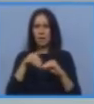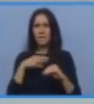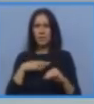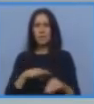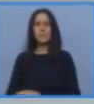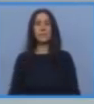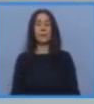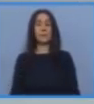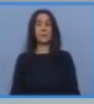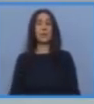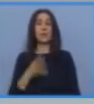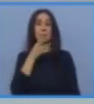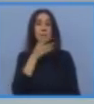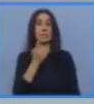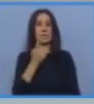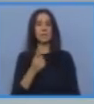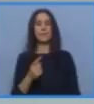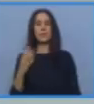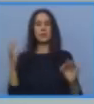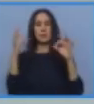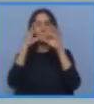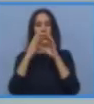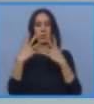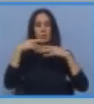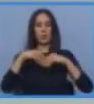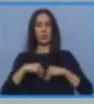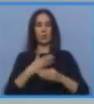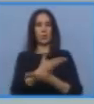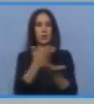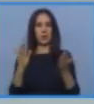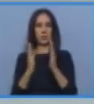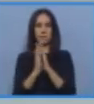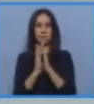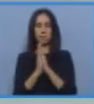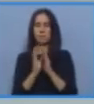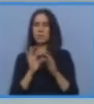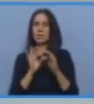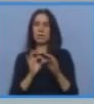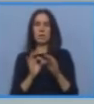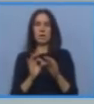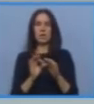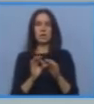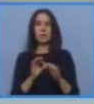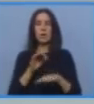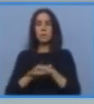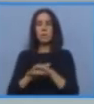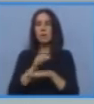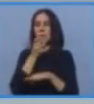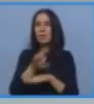que a doação do Espírito Santo à Igreja está intrinsecamente ligada ao perdão do